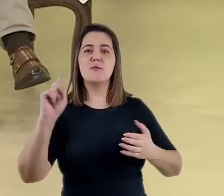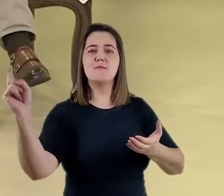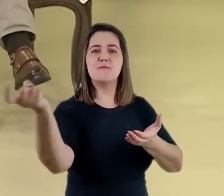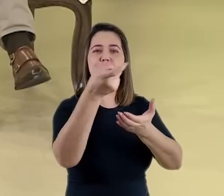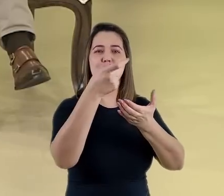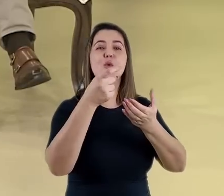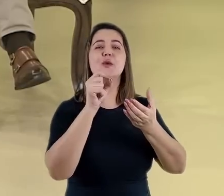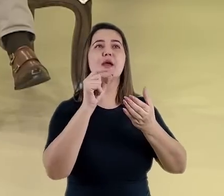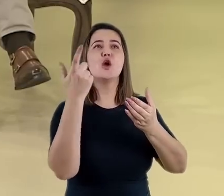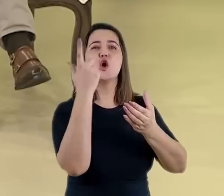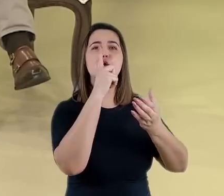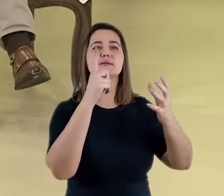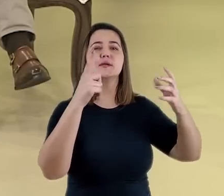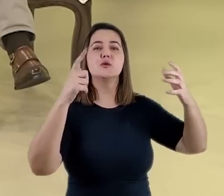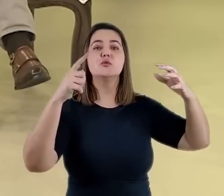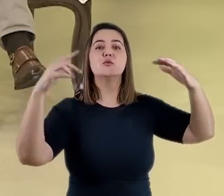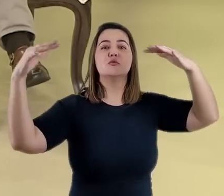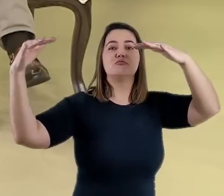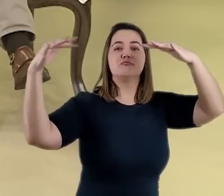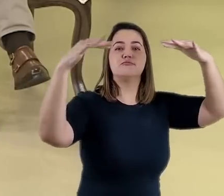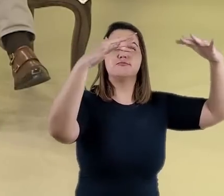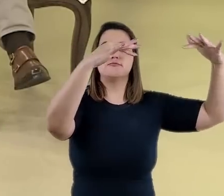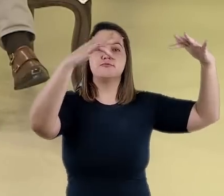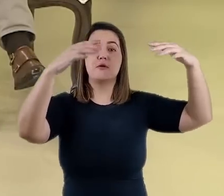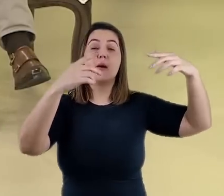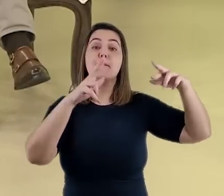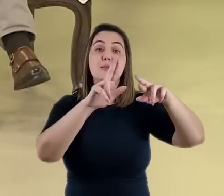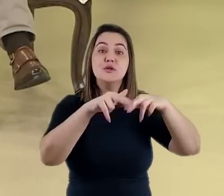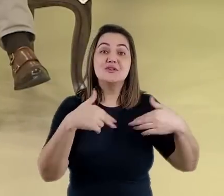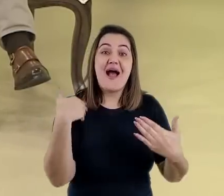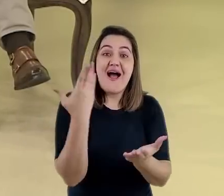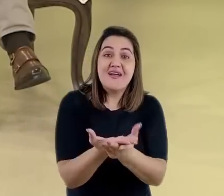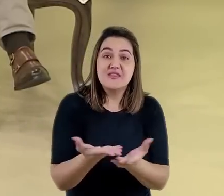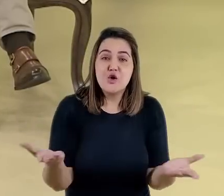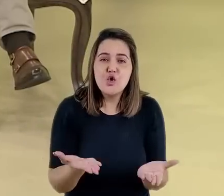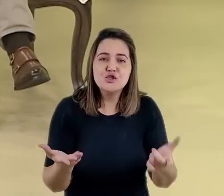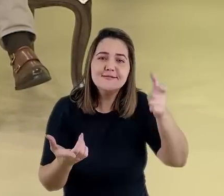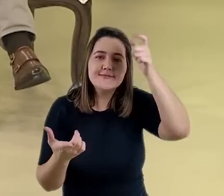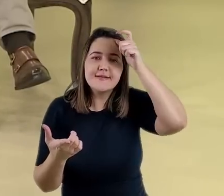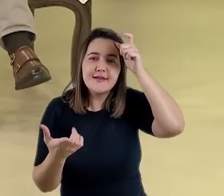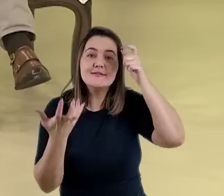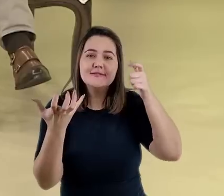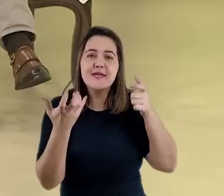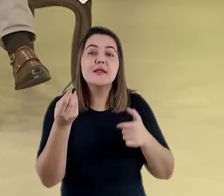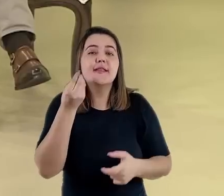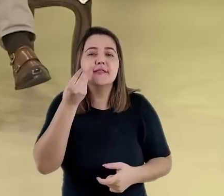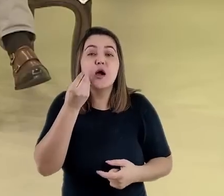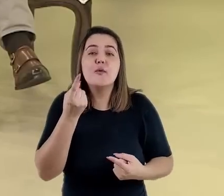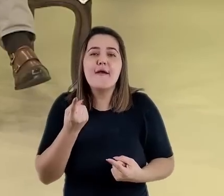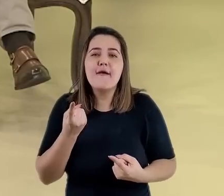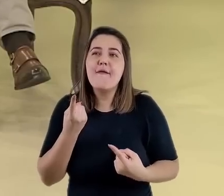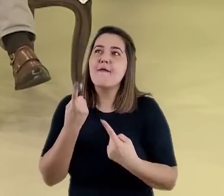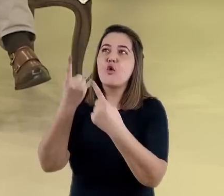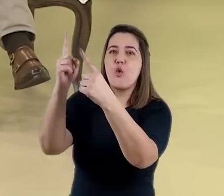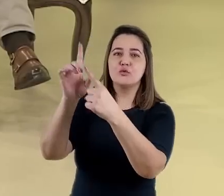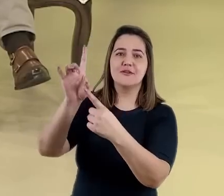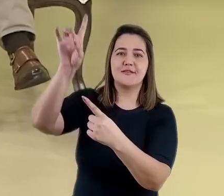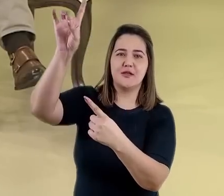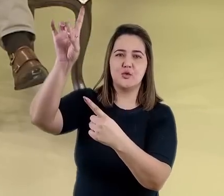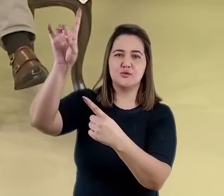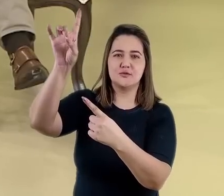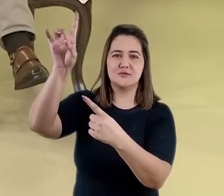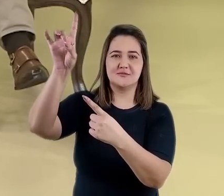que ele batalha contra o exército dos céus e faz com que alguns caiam sobre a